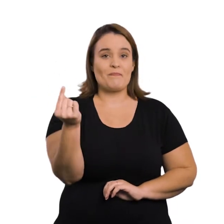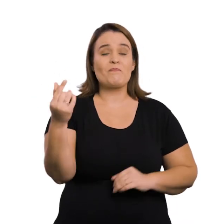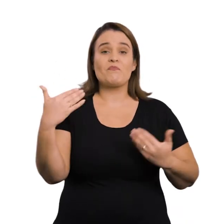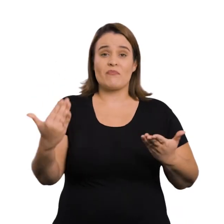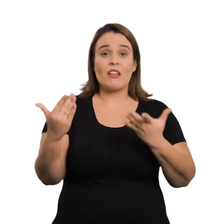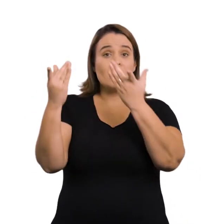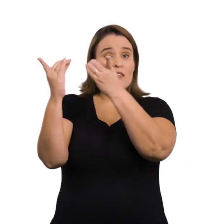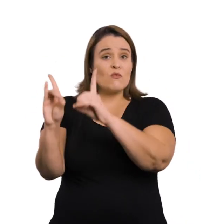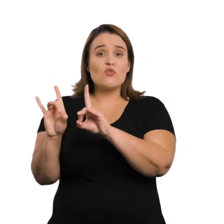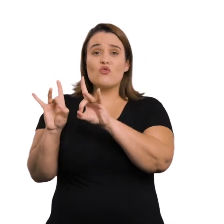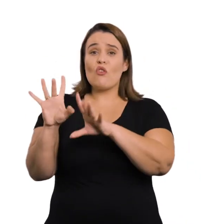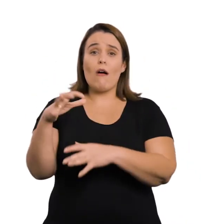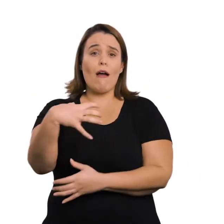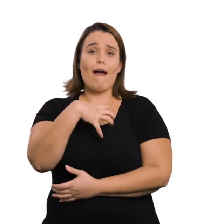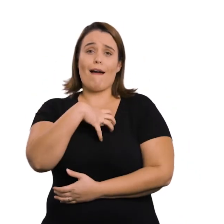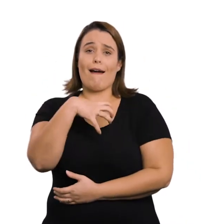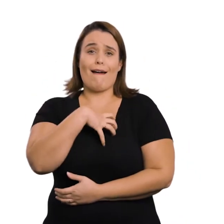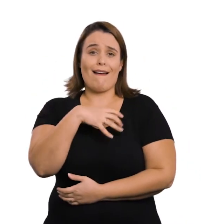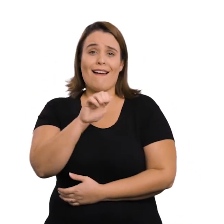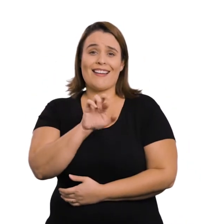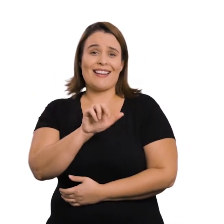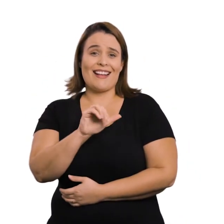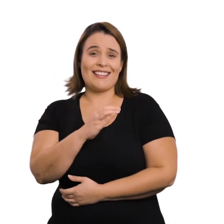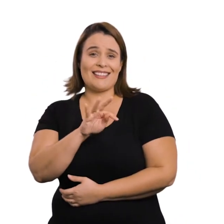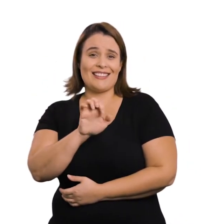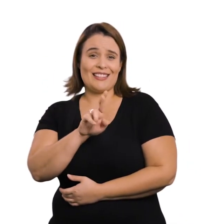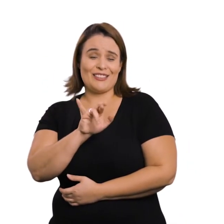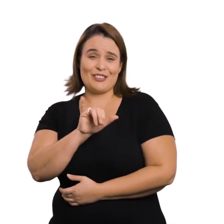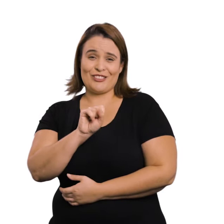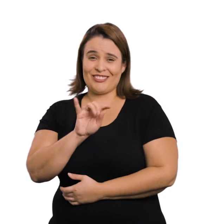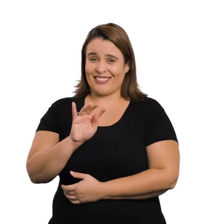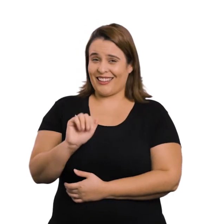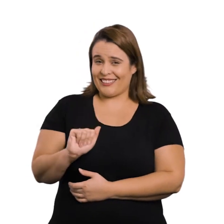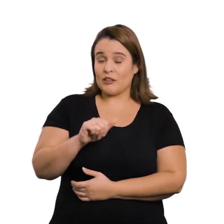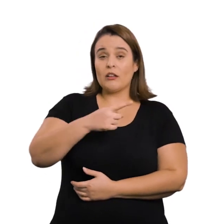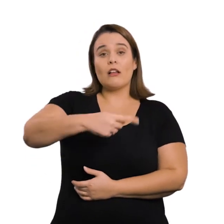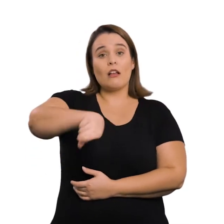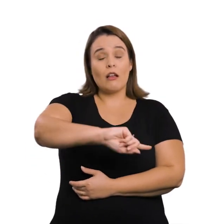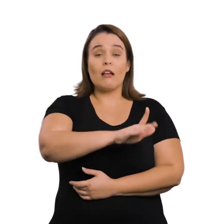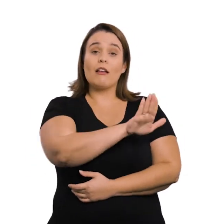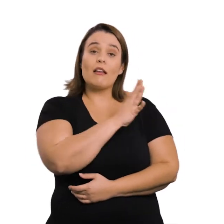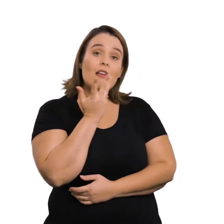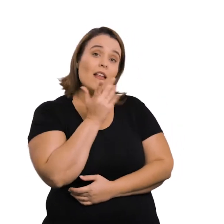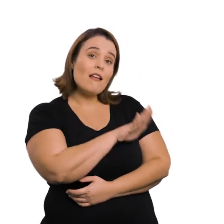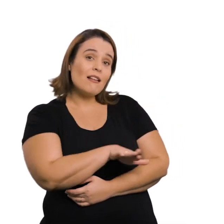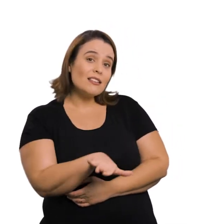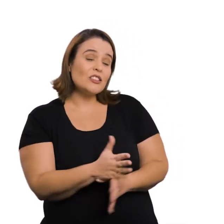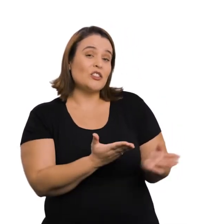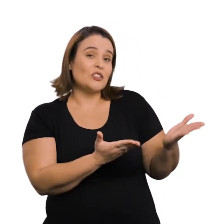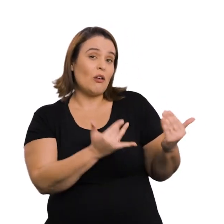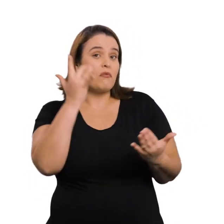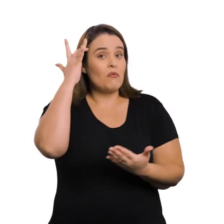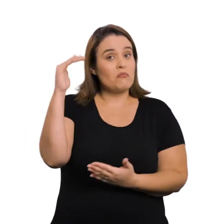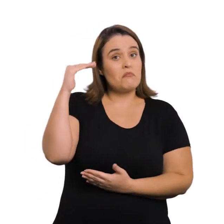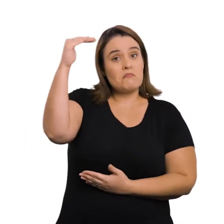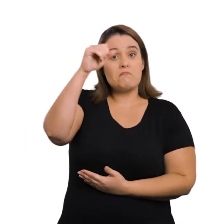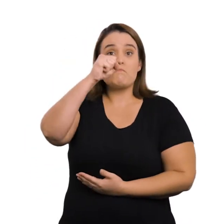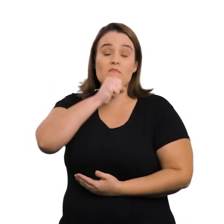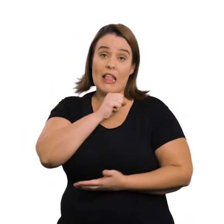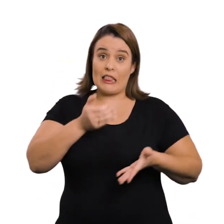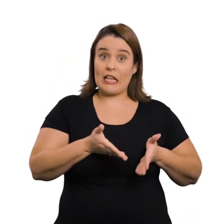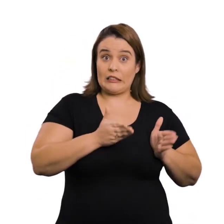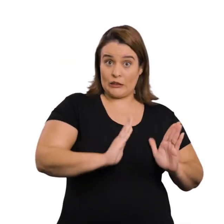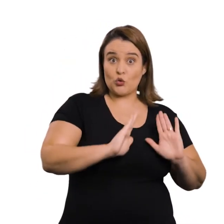e a deficiência é apenas uma de suas características. São crianças, jovens, adultos ou idosos. Nasceram